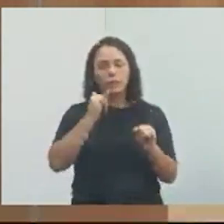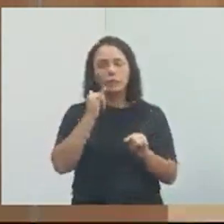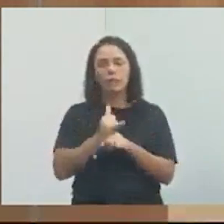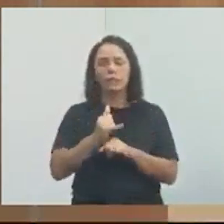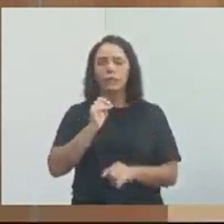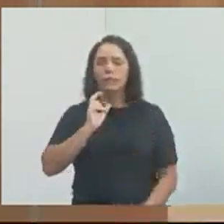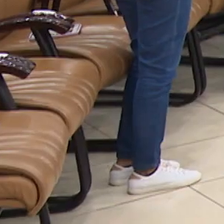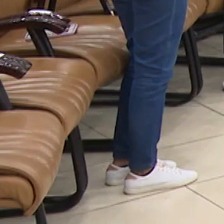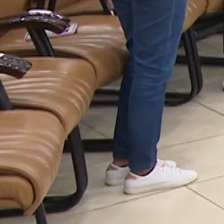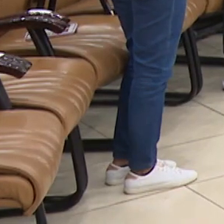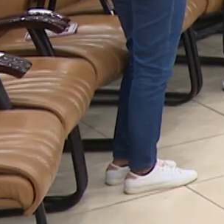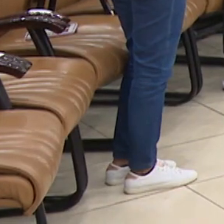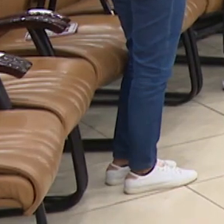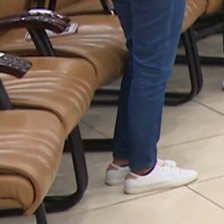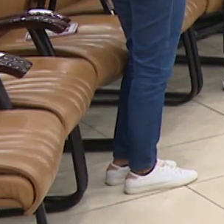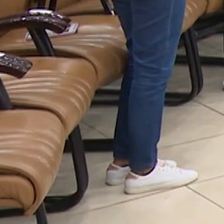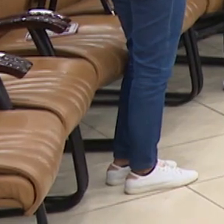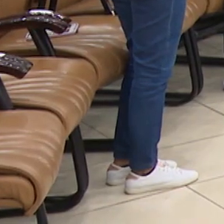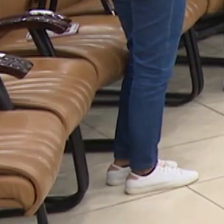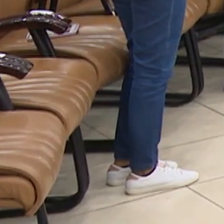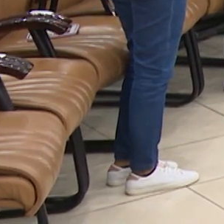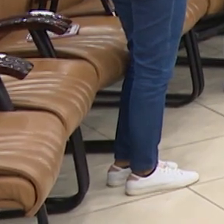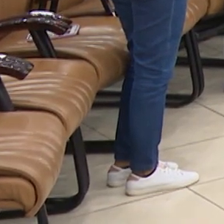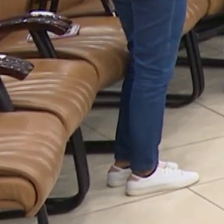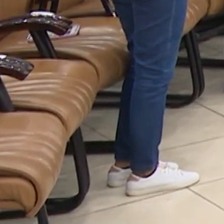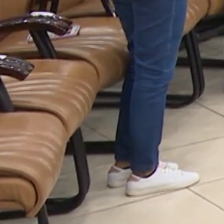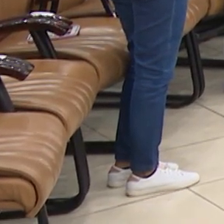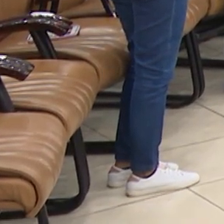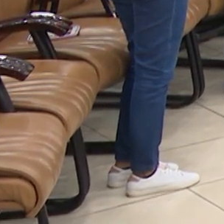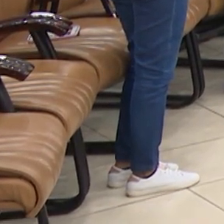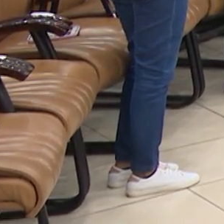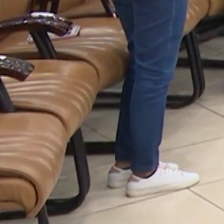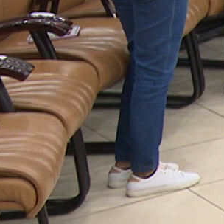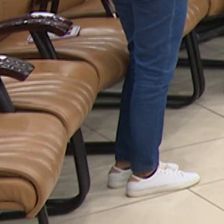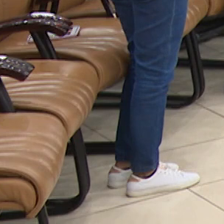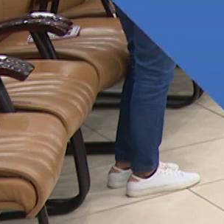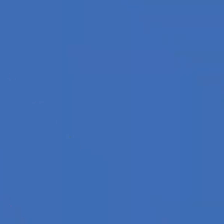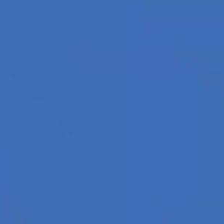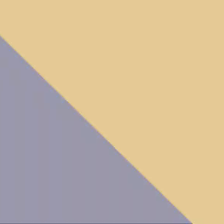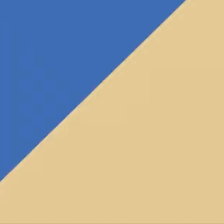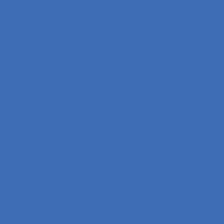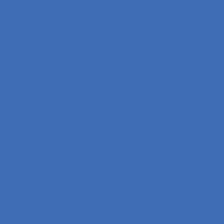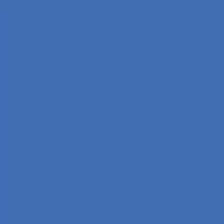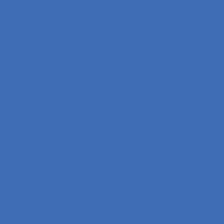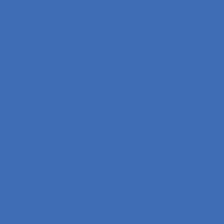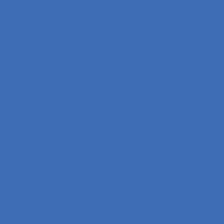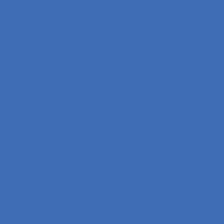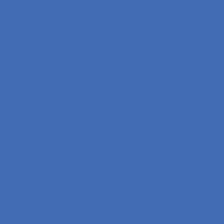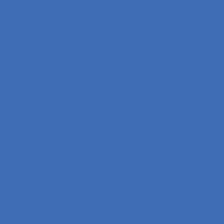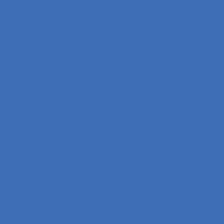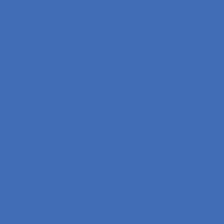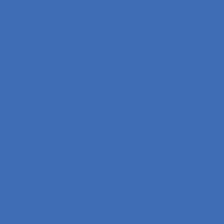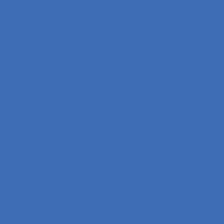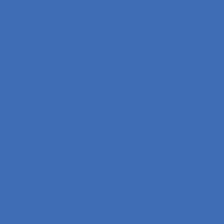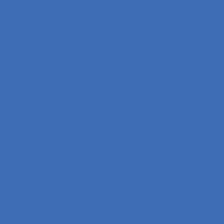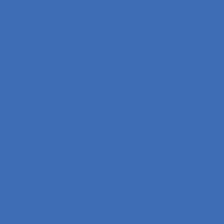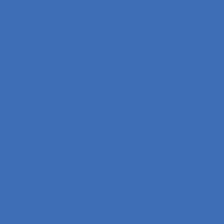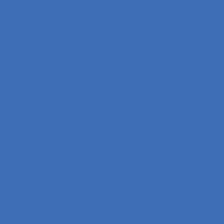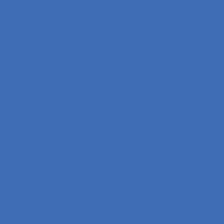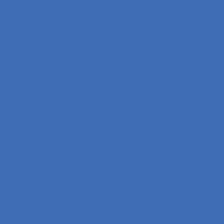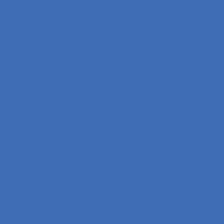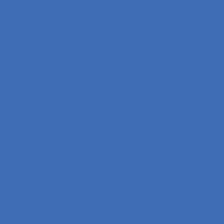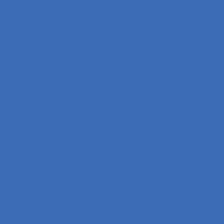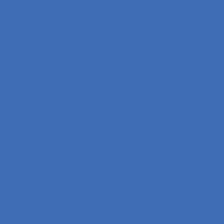ser lembrado. O projeto foi aprovado por aclamação pelos vereadores. Na fase do expediente, tivemos